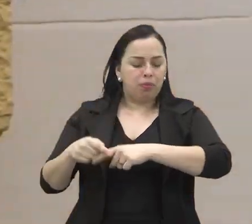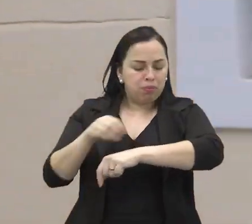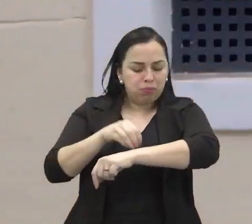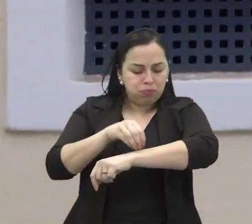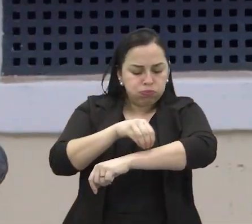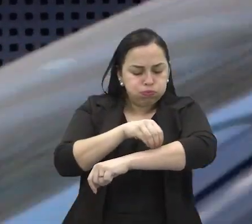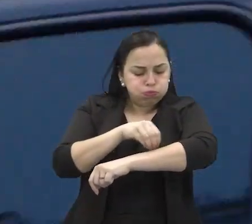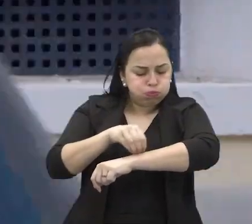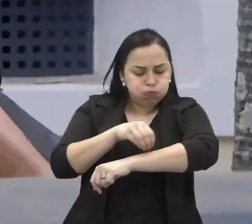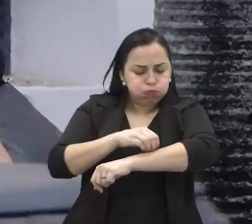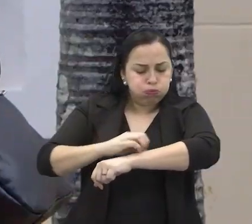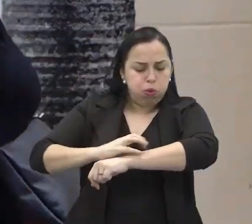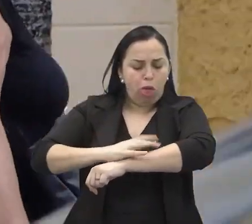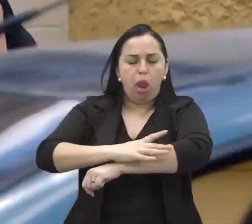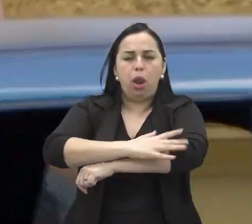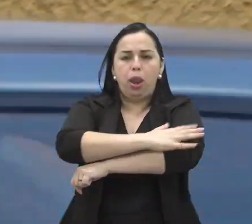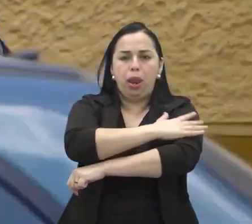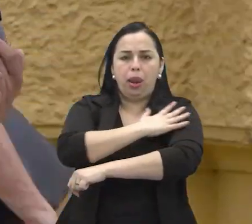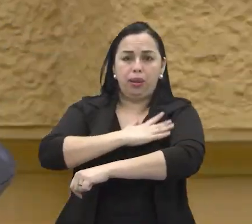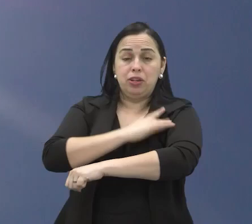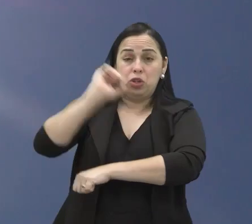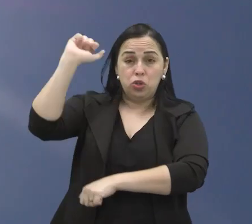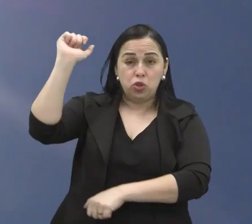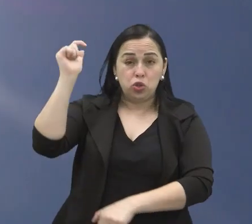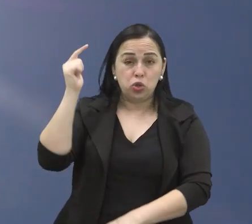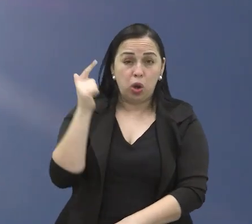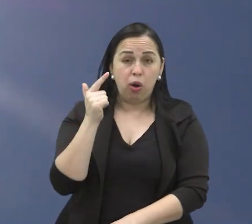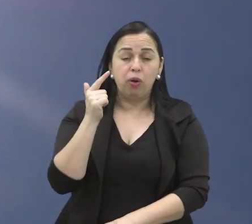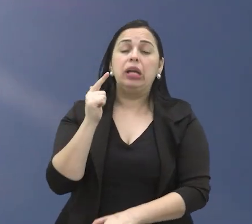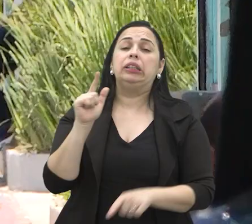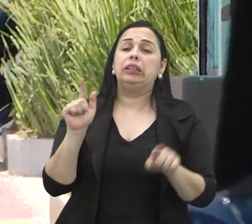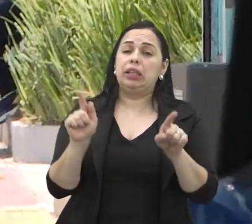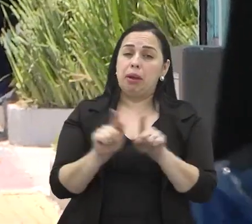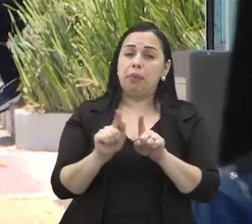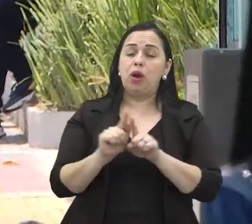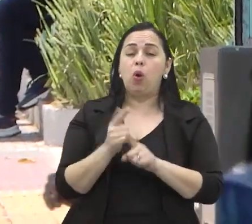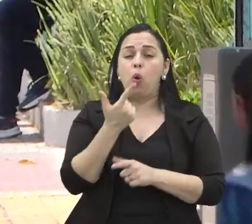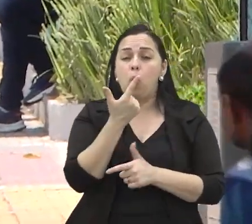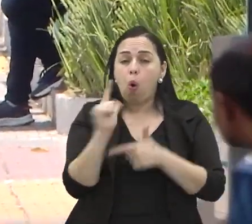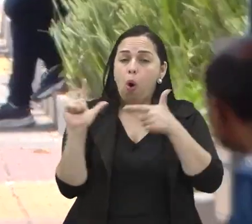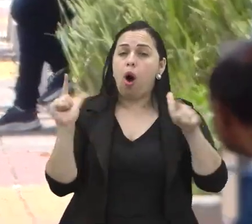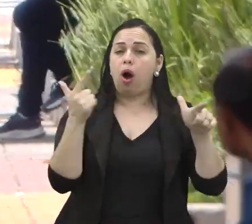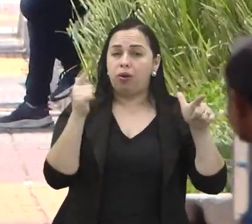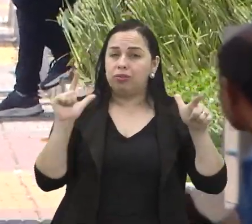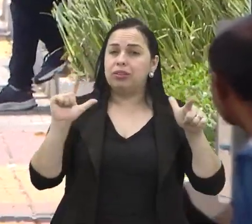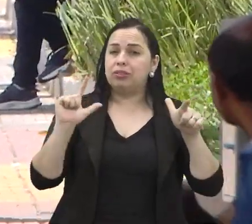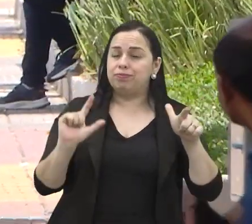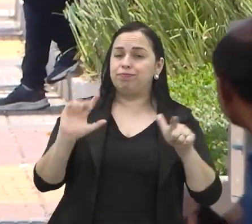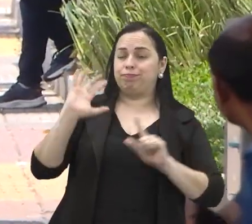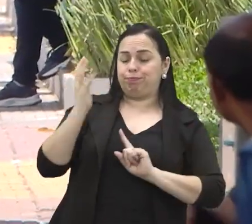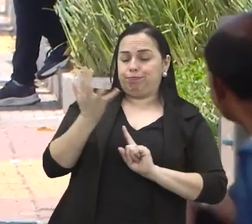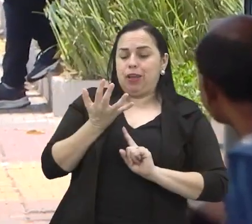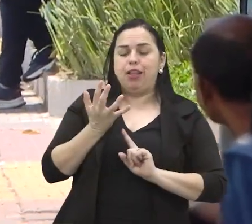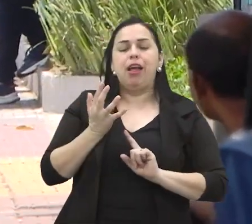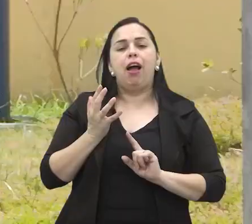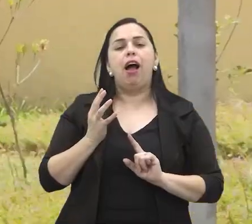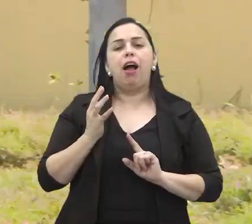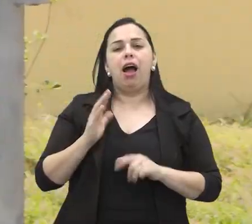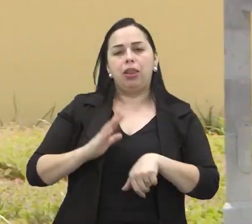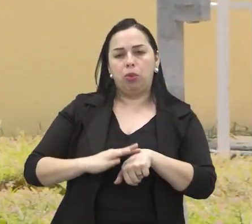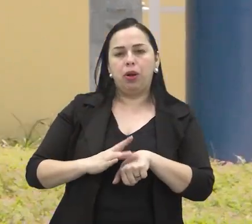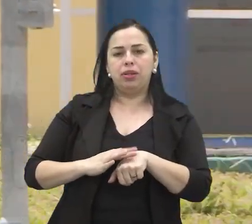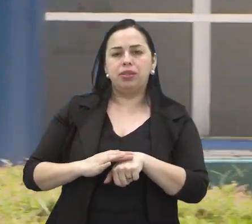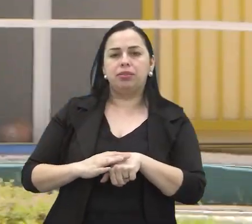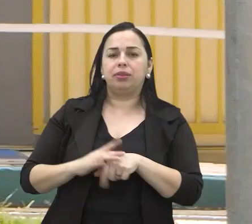quando as células se multiplicam sem controle. Além do sol, existem outros fatores que causam a doença,